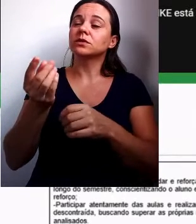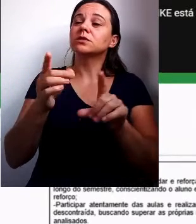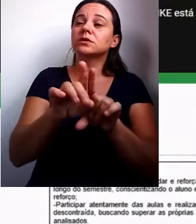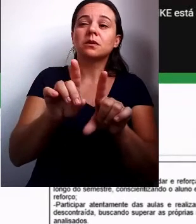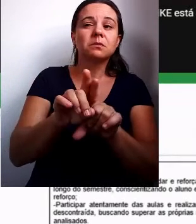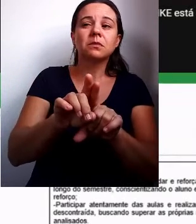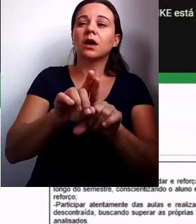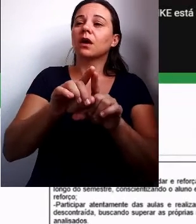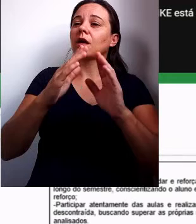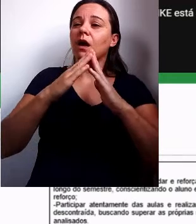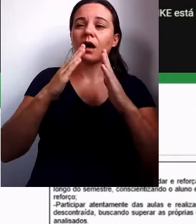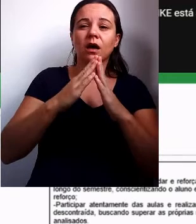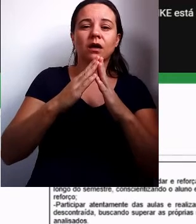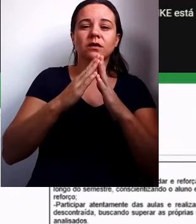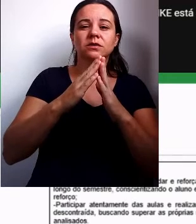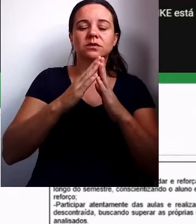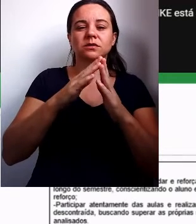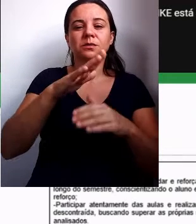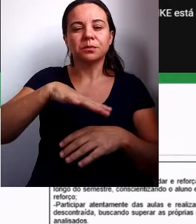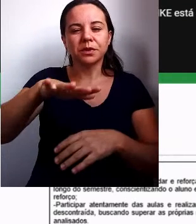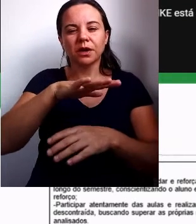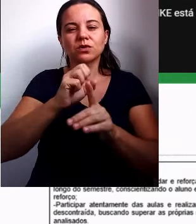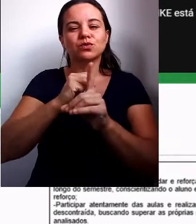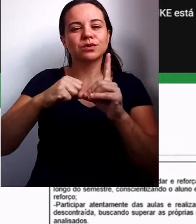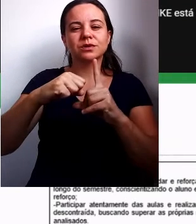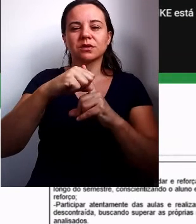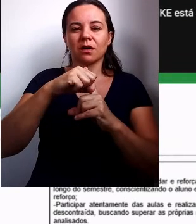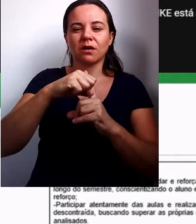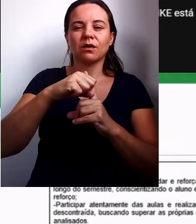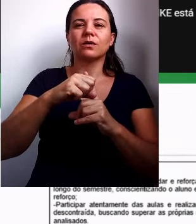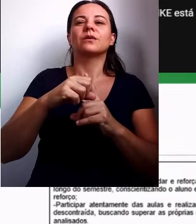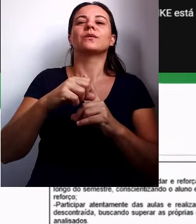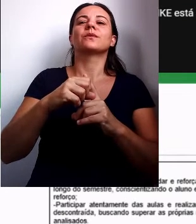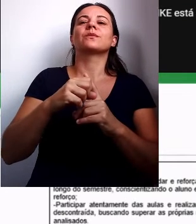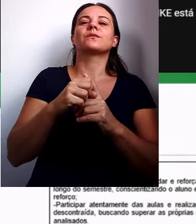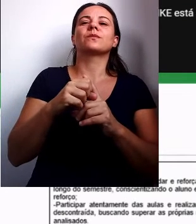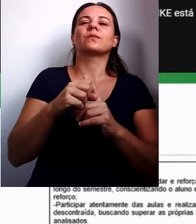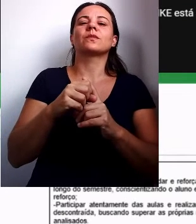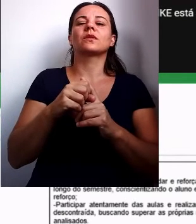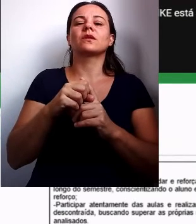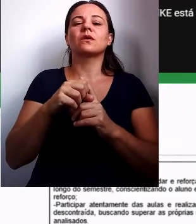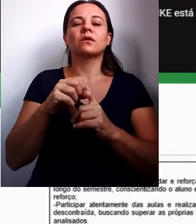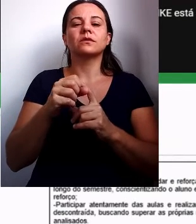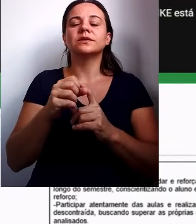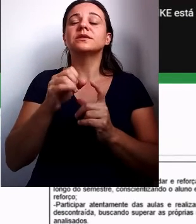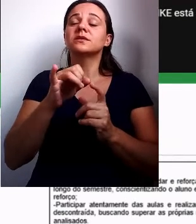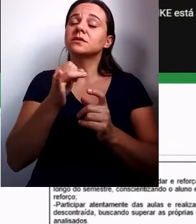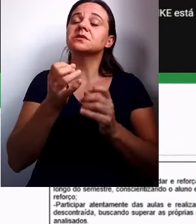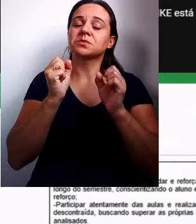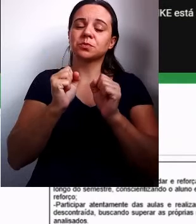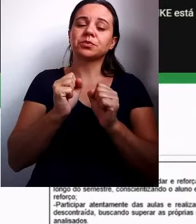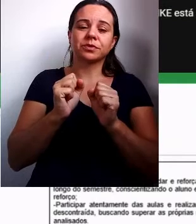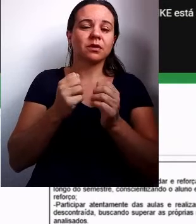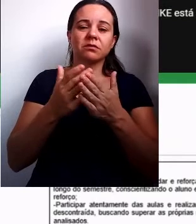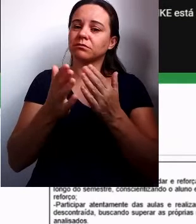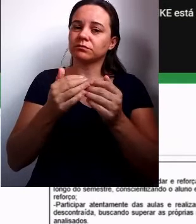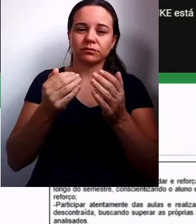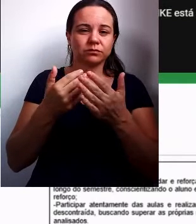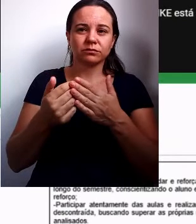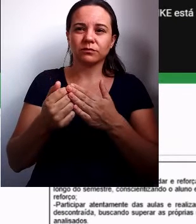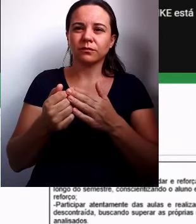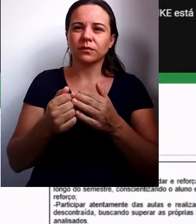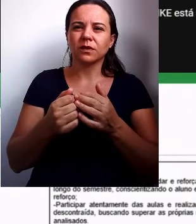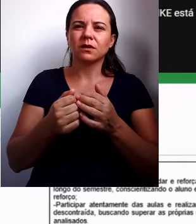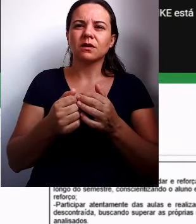mas fora dele, né, em suas casas, no seu ambiente social, enfim, quando for possível.